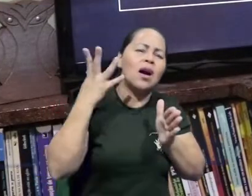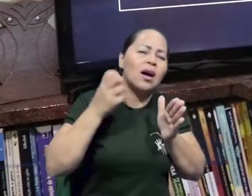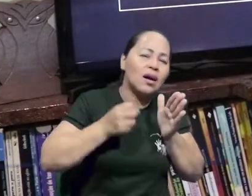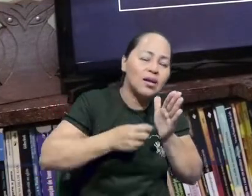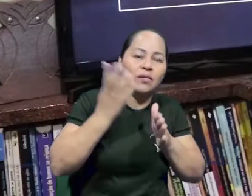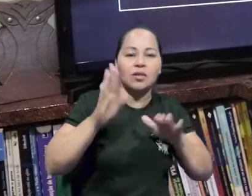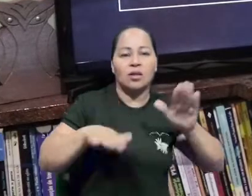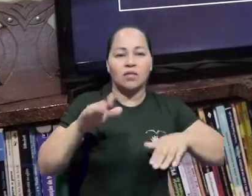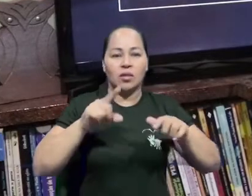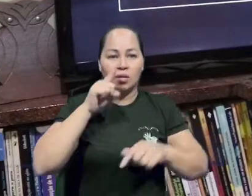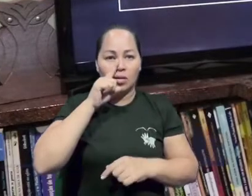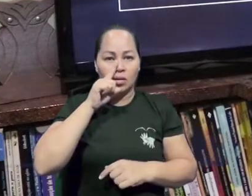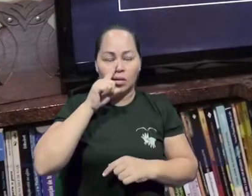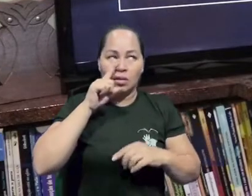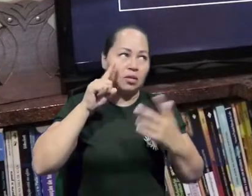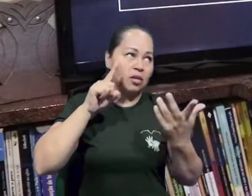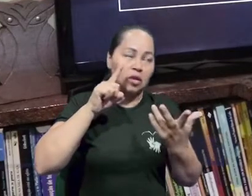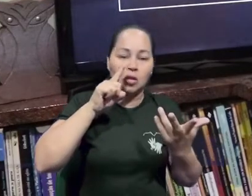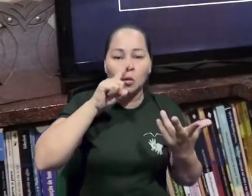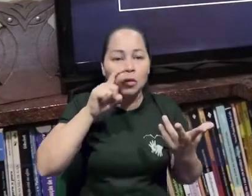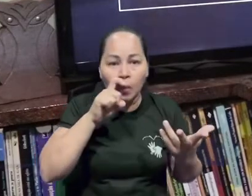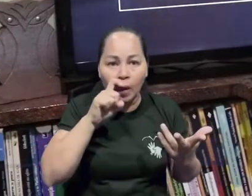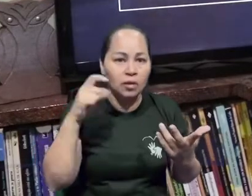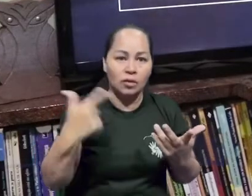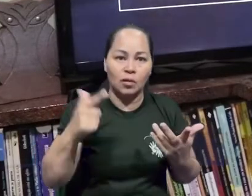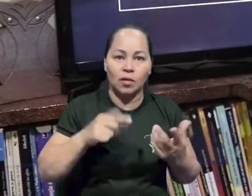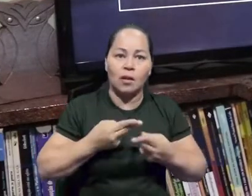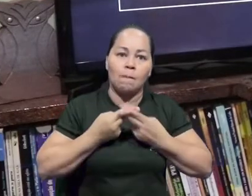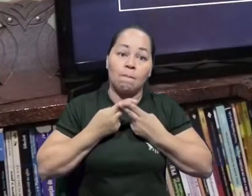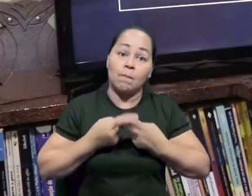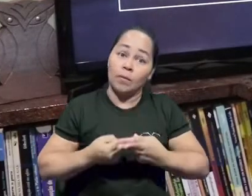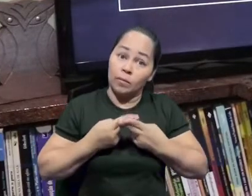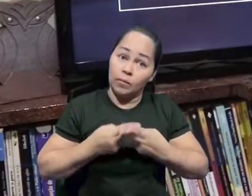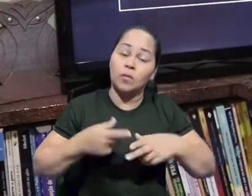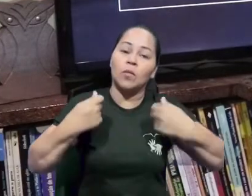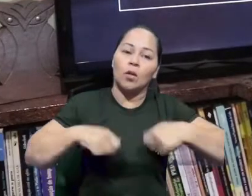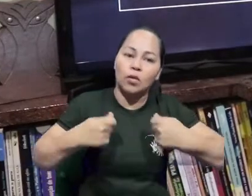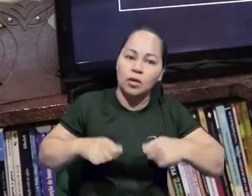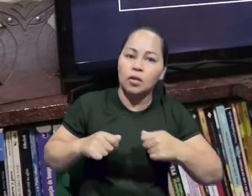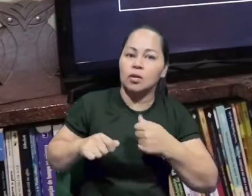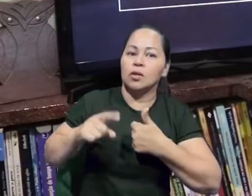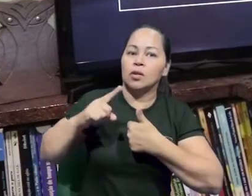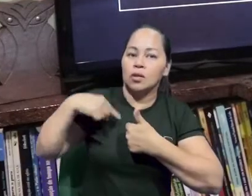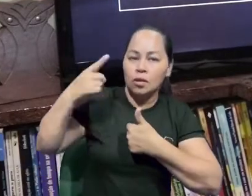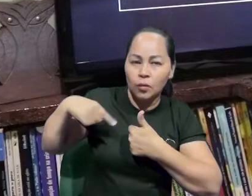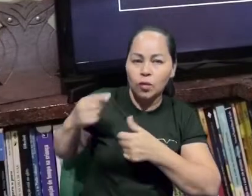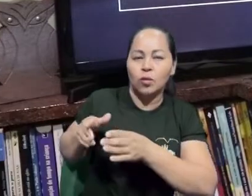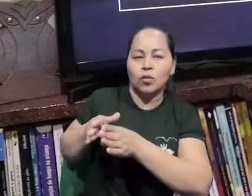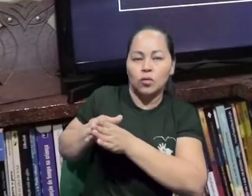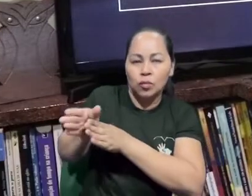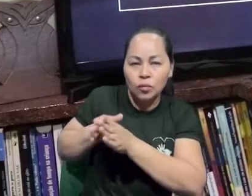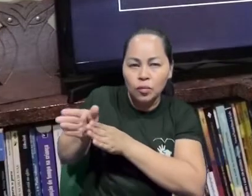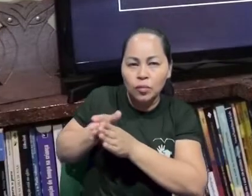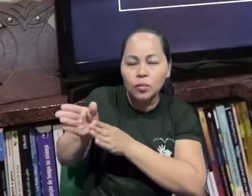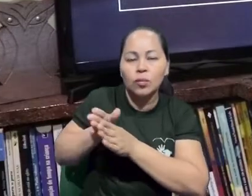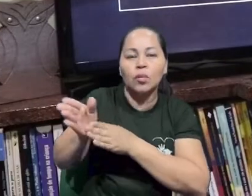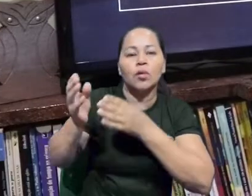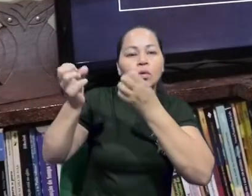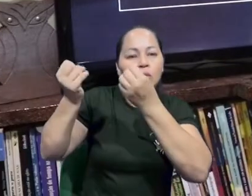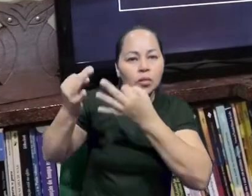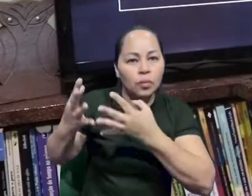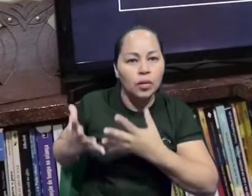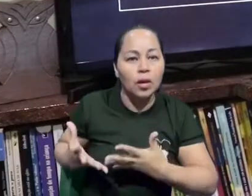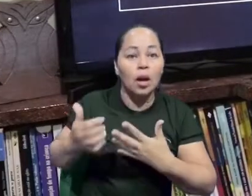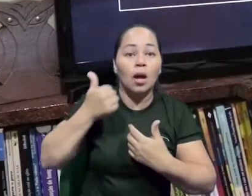formas diferentes, e a família não tem essa paciência. Então tá aí, a gente tem que trabalhar com a família, né? Mãe, explica, pode ser que ele